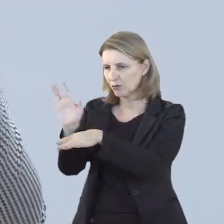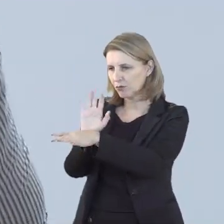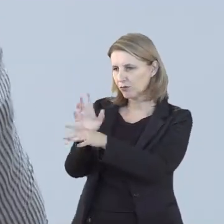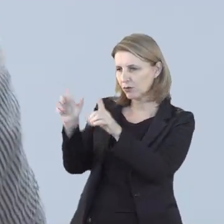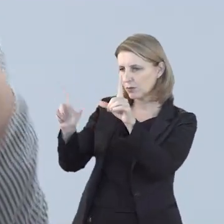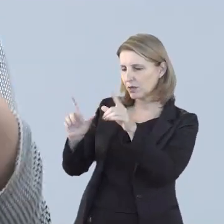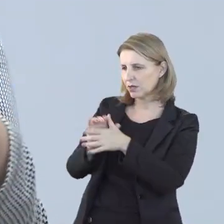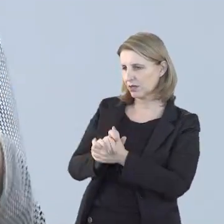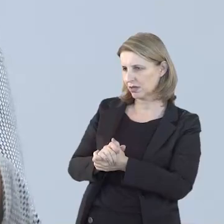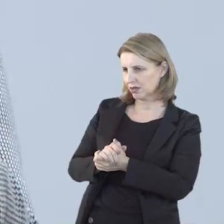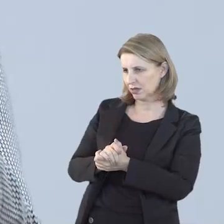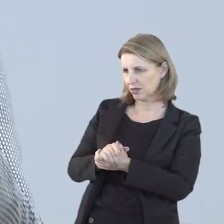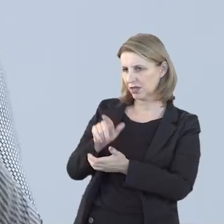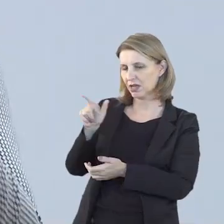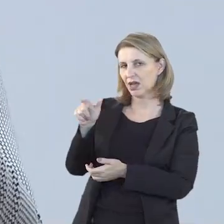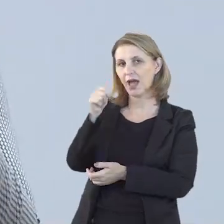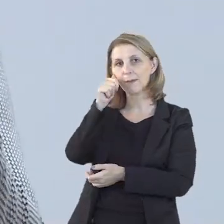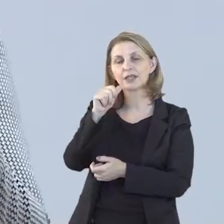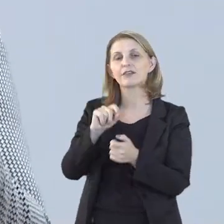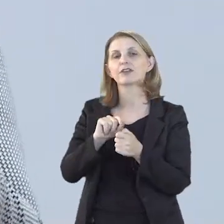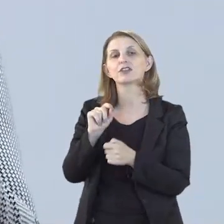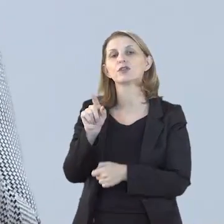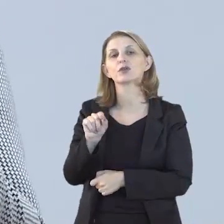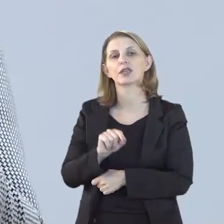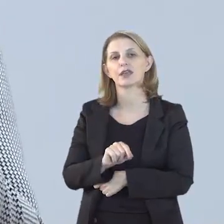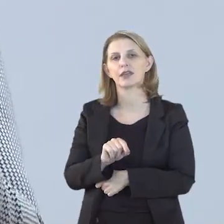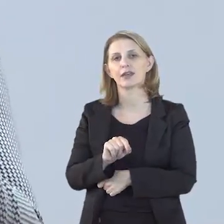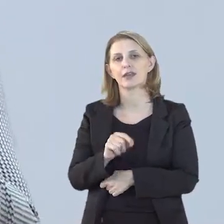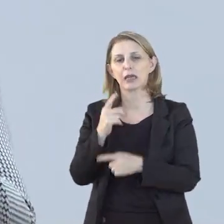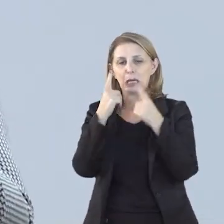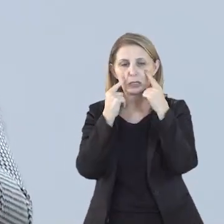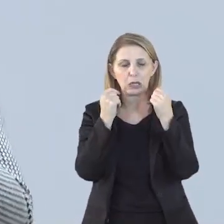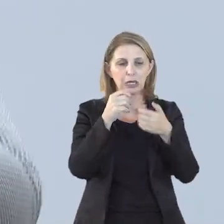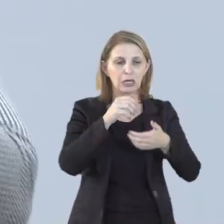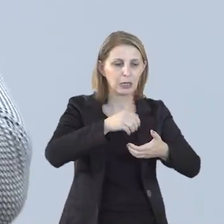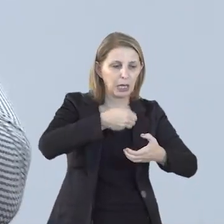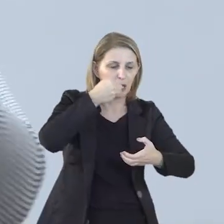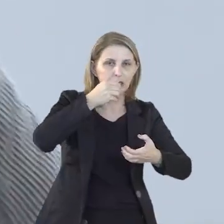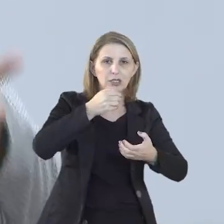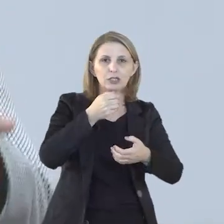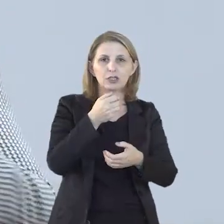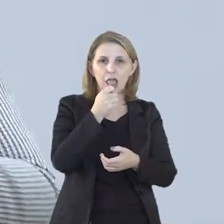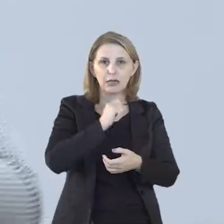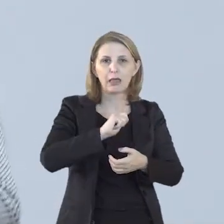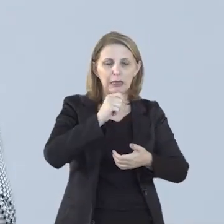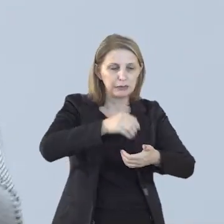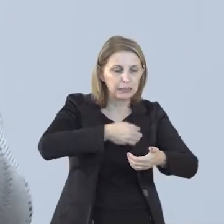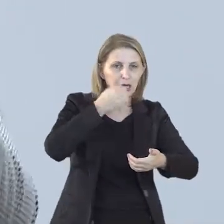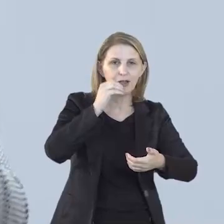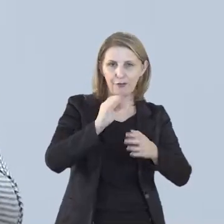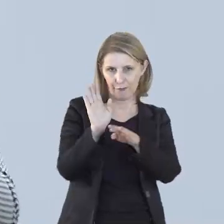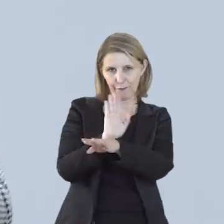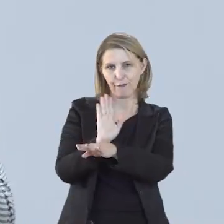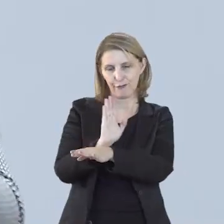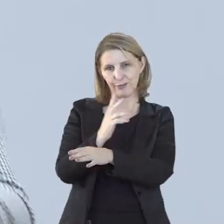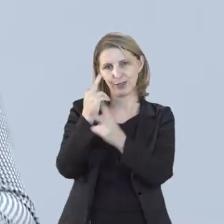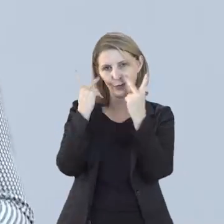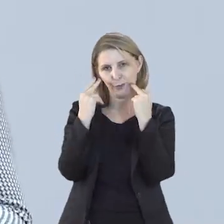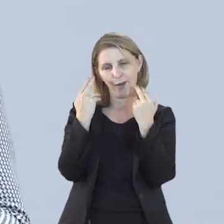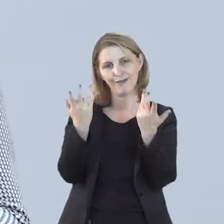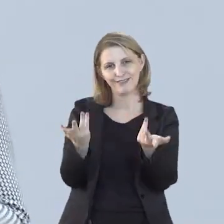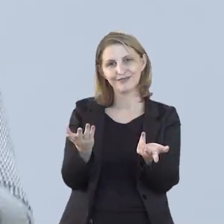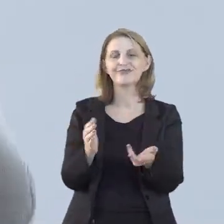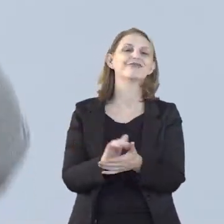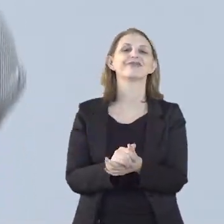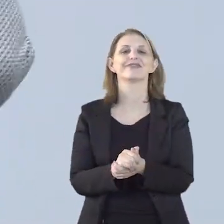e aí a menina brigou com o namorado, e aí o que ela está fazendo? Ela não está xingando o namorado. Normalmente ela está chorando, comendo um pote